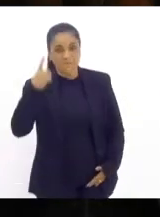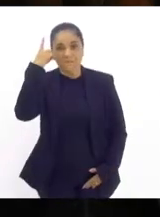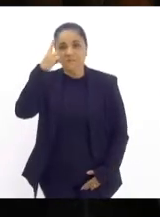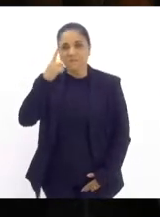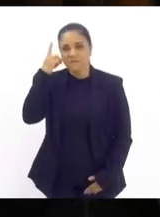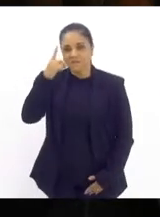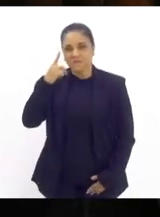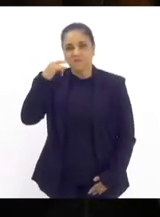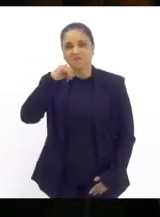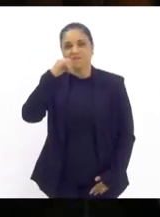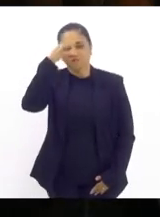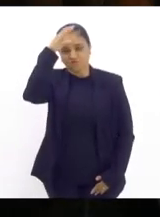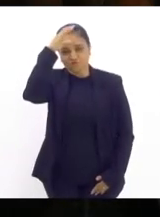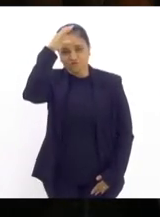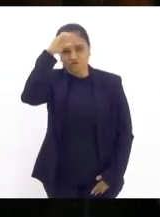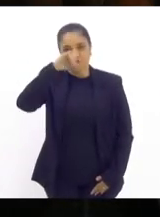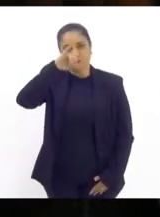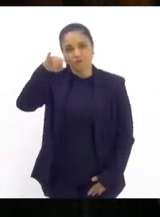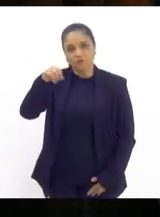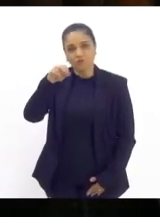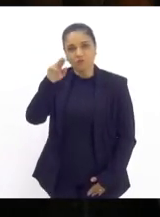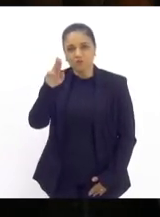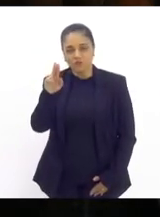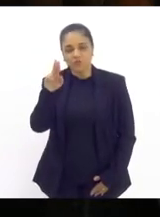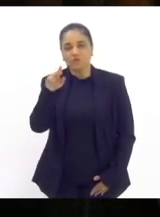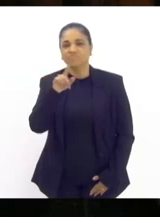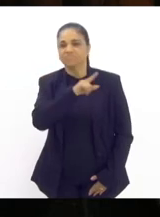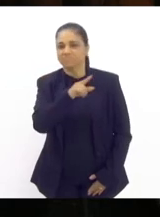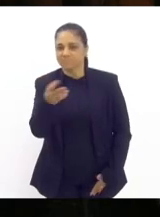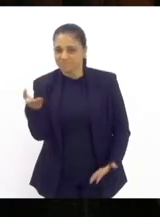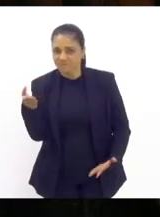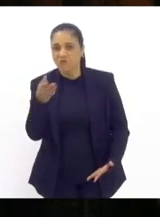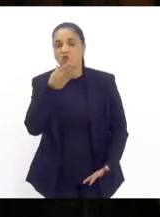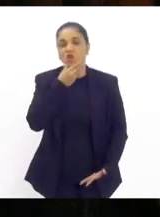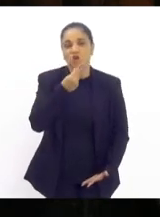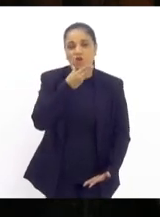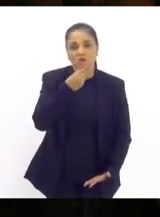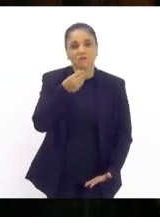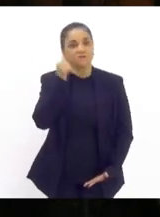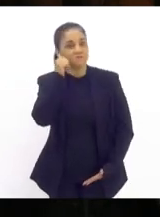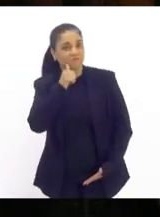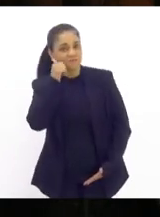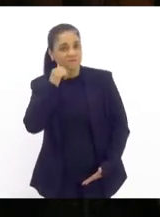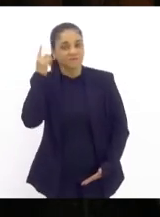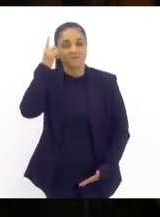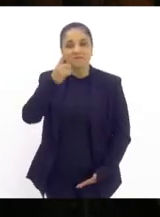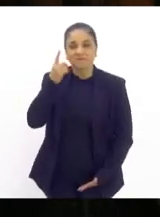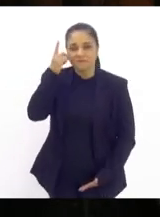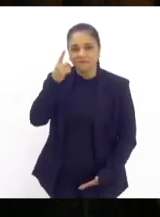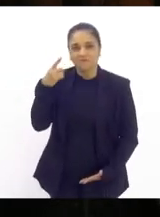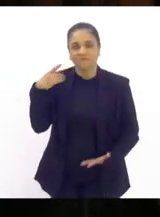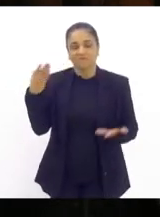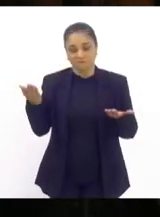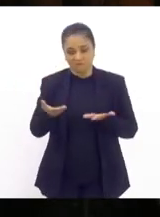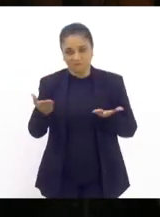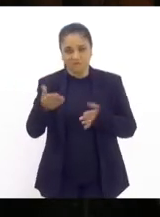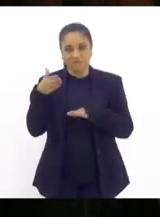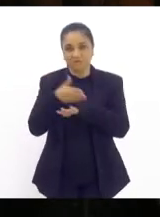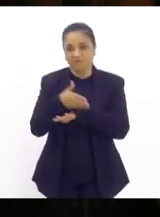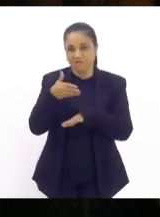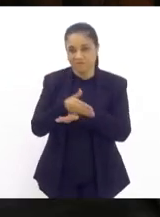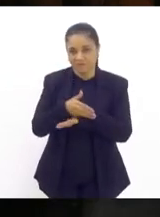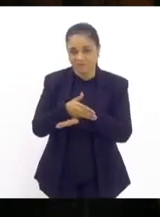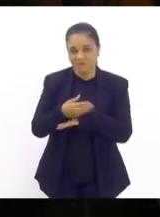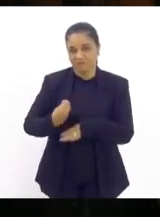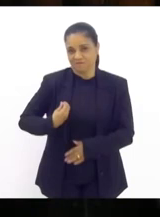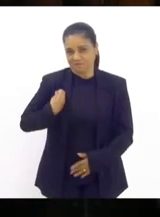tia Ju senhoras e senhores deputados presentes em